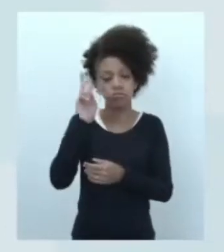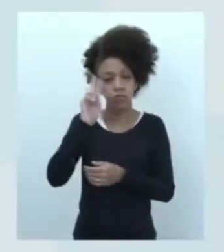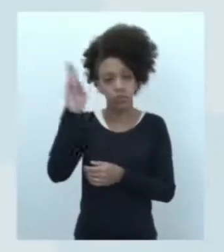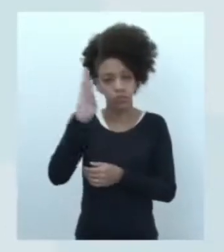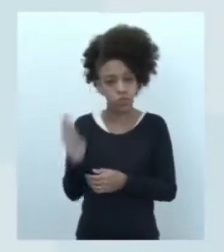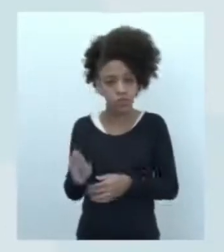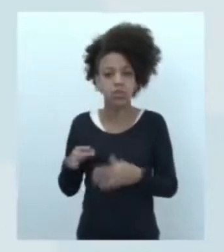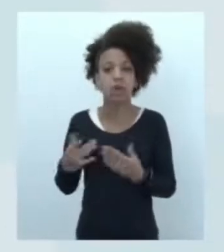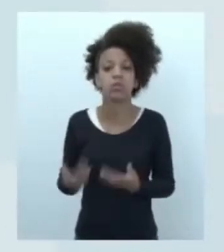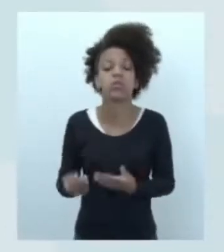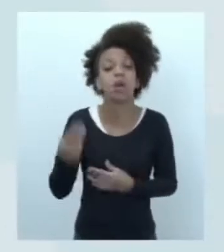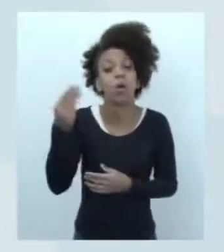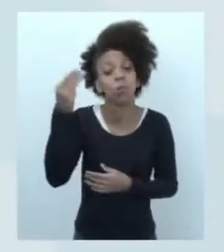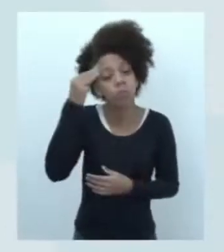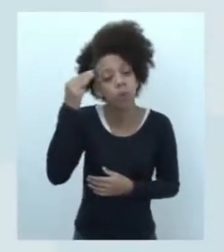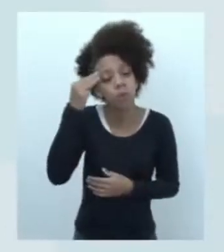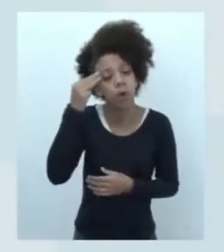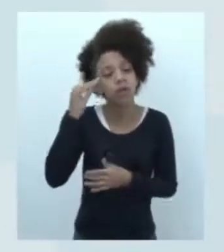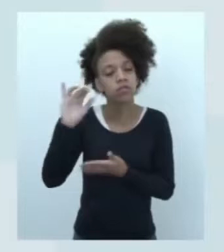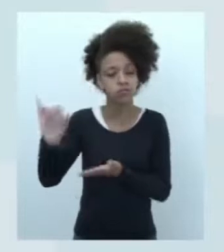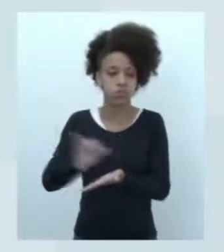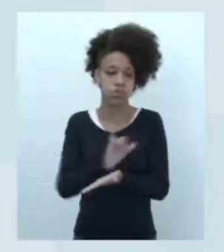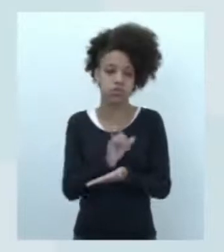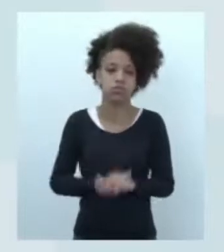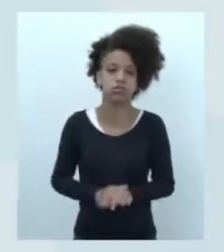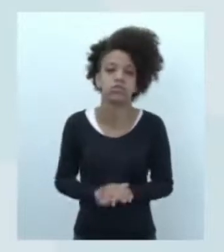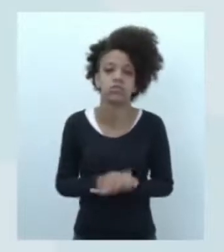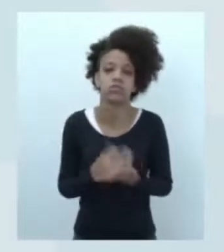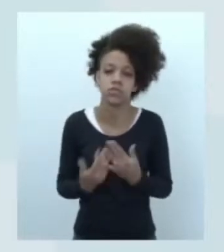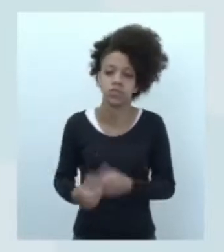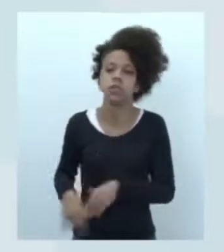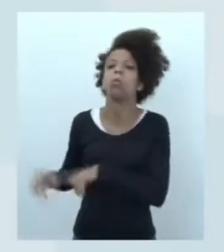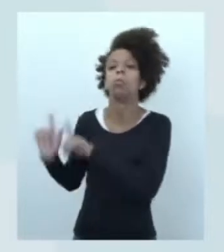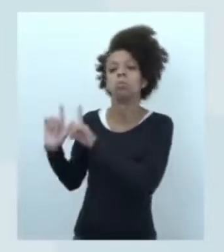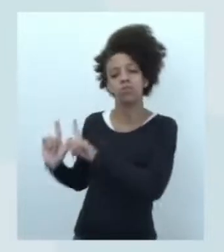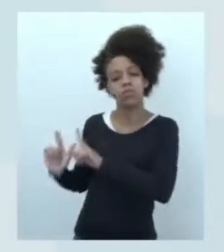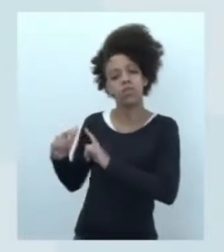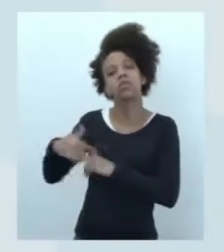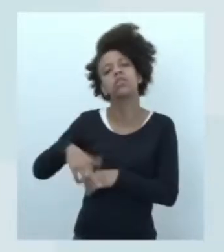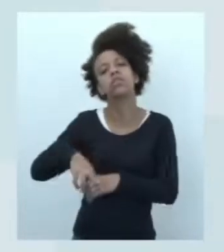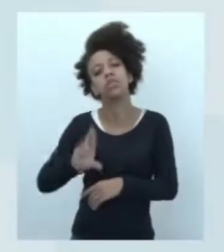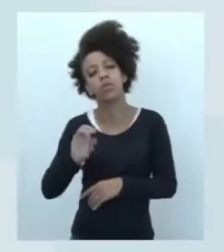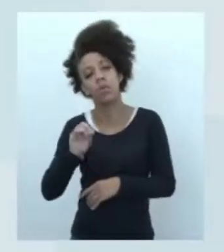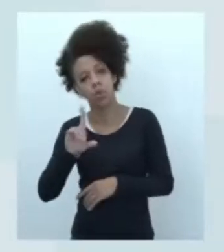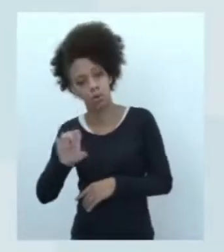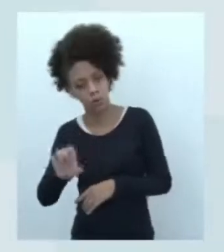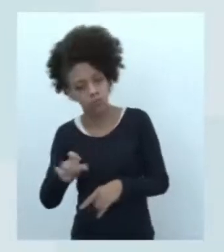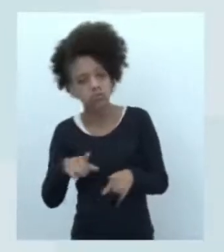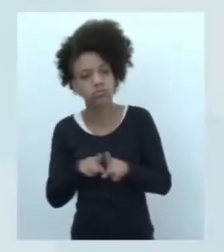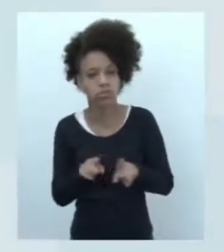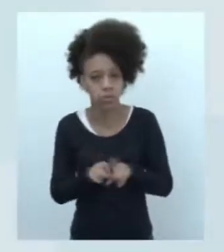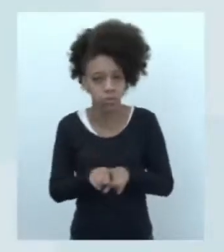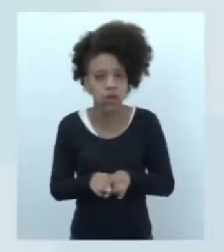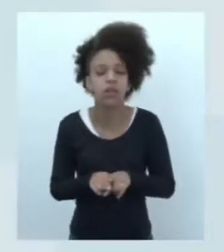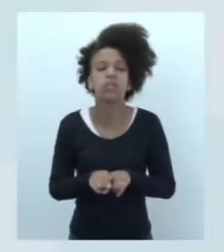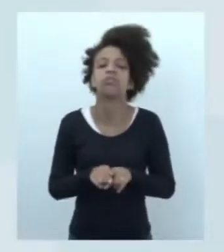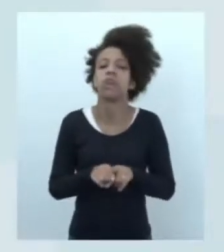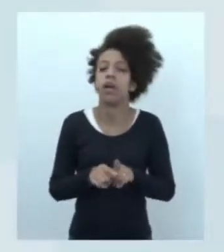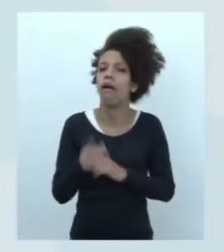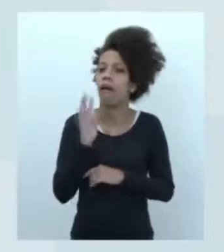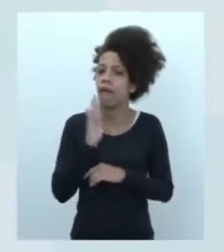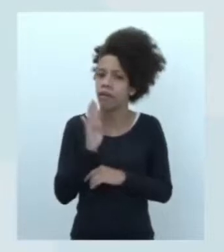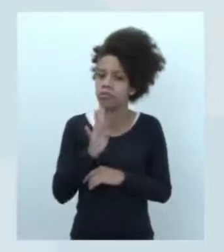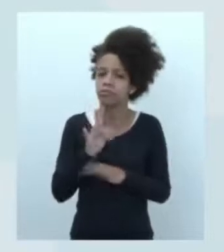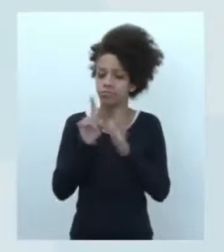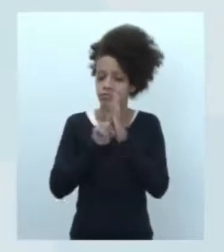aí da memória do imigrante. Então, tem aí o QR Code para vocês, também tem um endereço. Vale muito a pena conferir